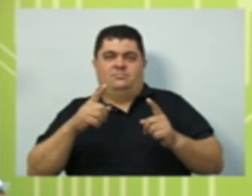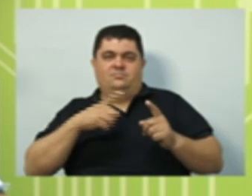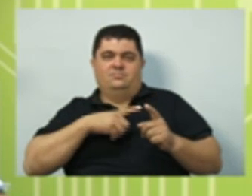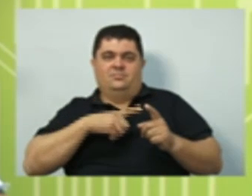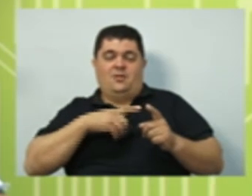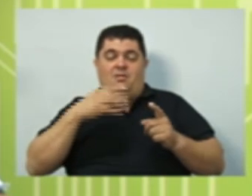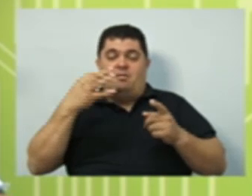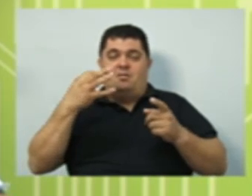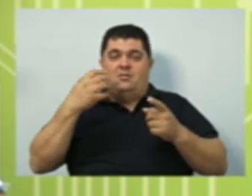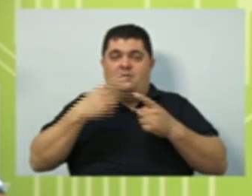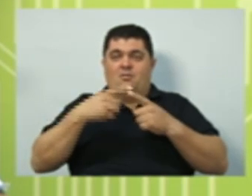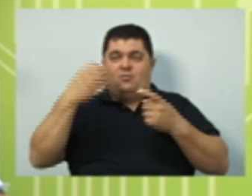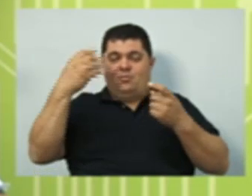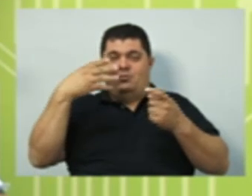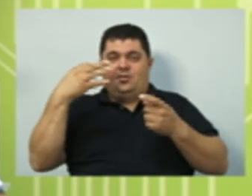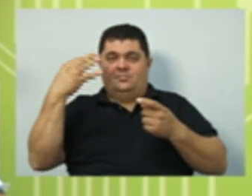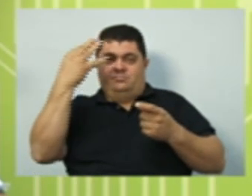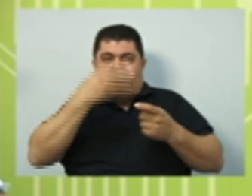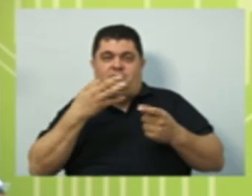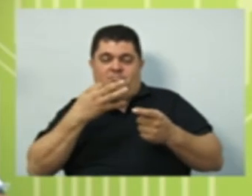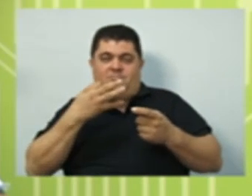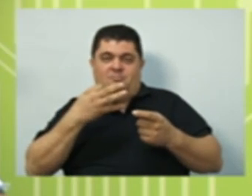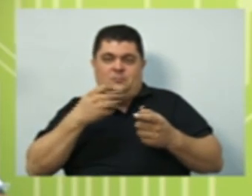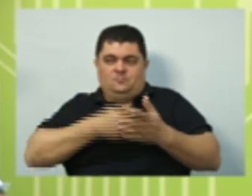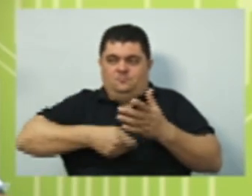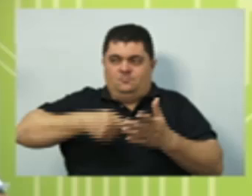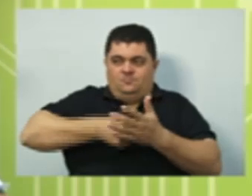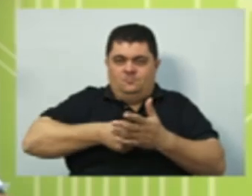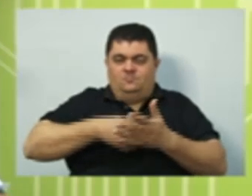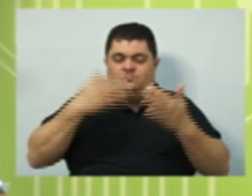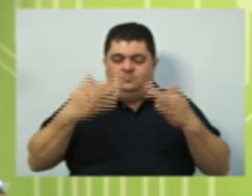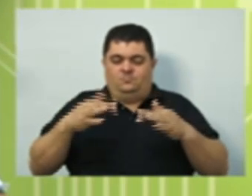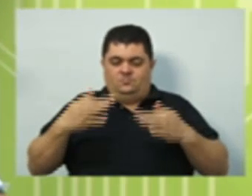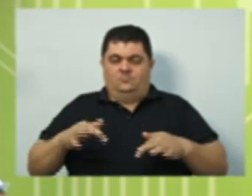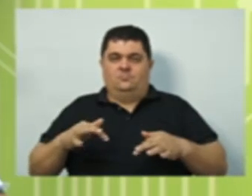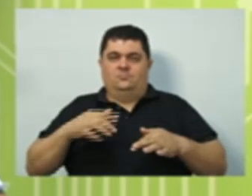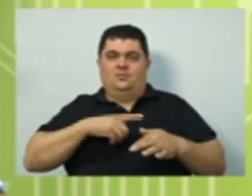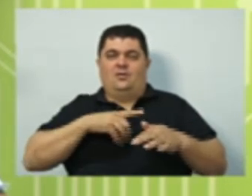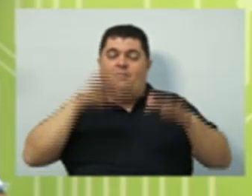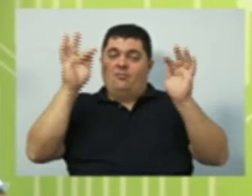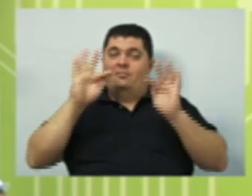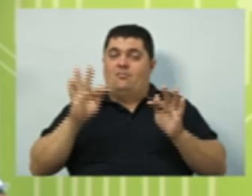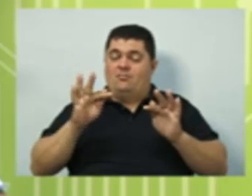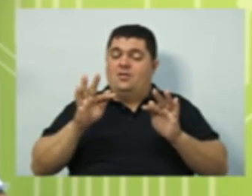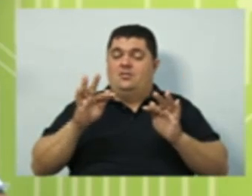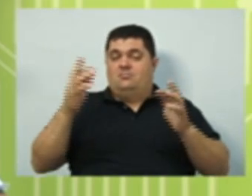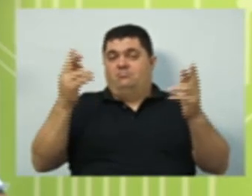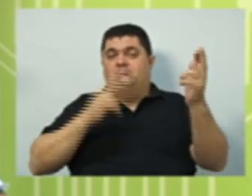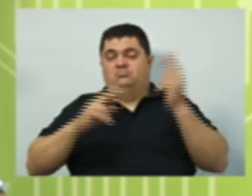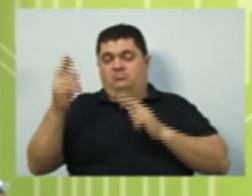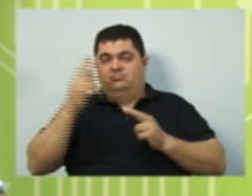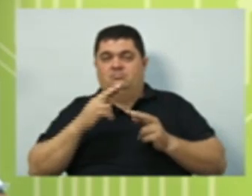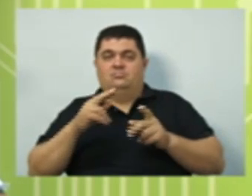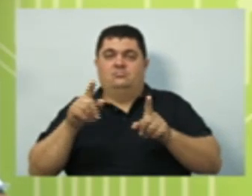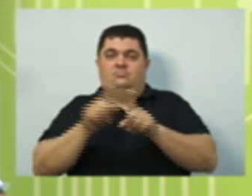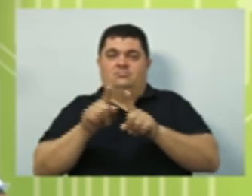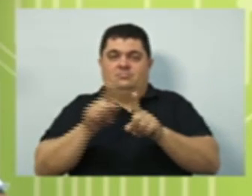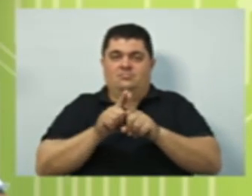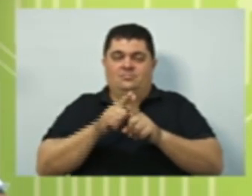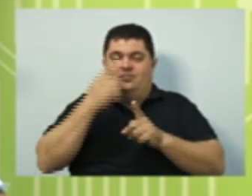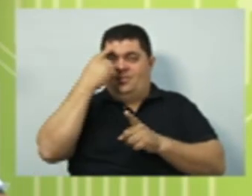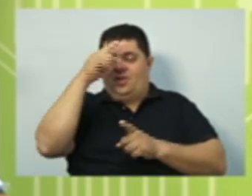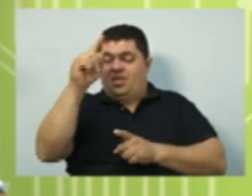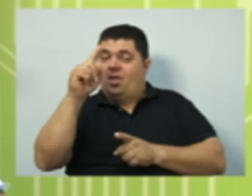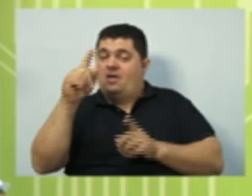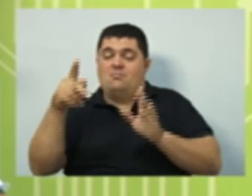beleza criada, você enfrenta a dor e fica feliz com o resultado. Por causa da ideia, agimos pela